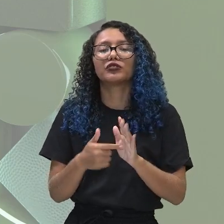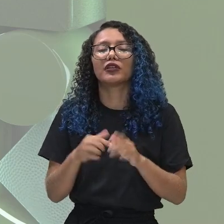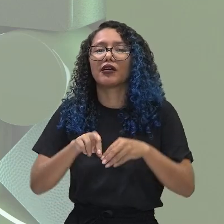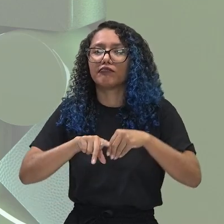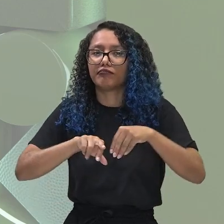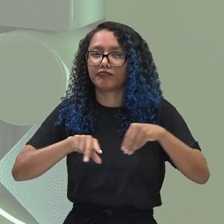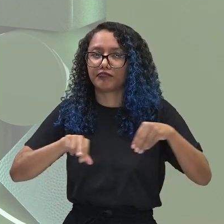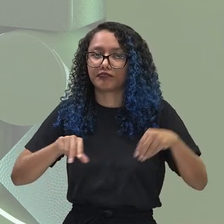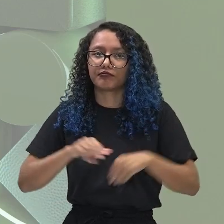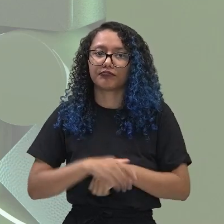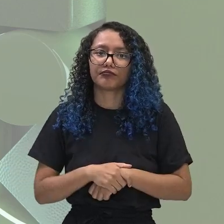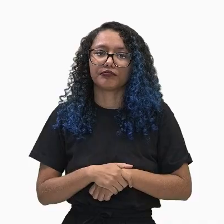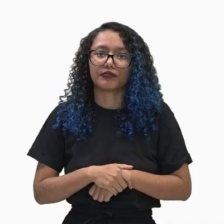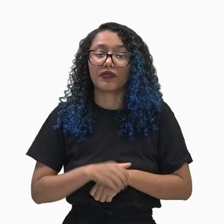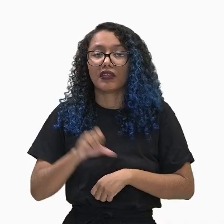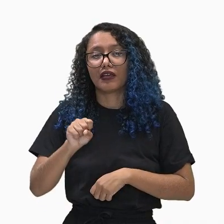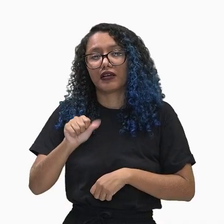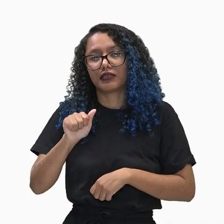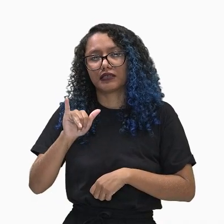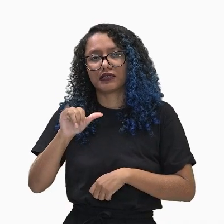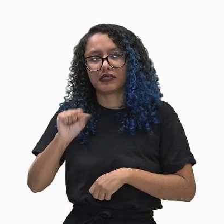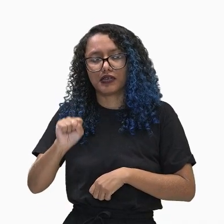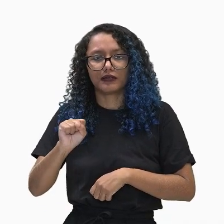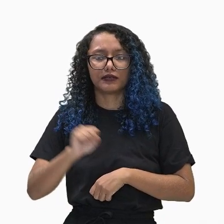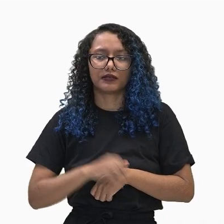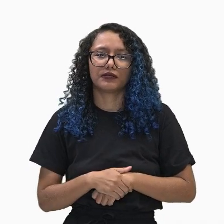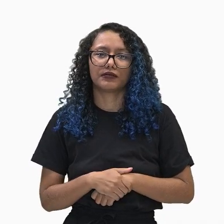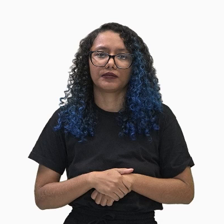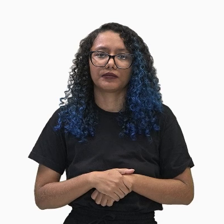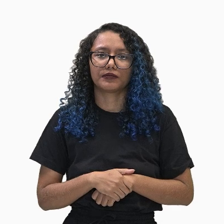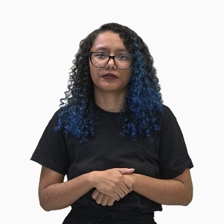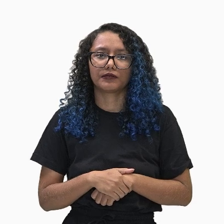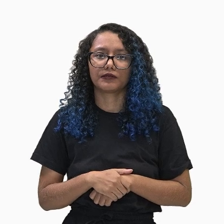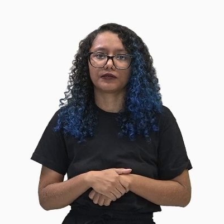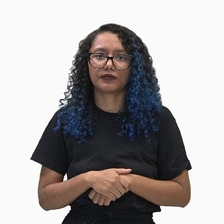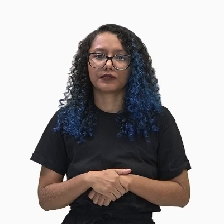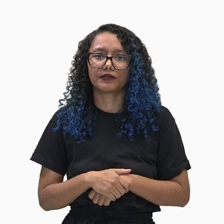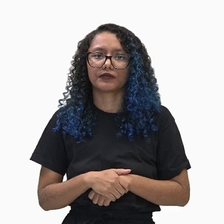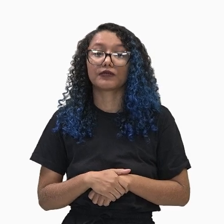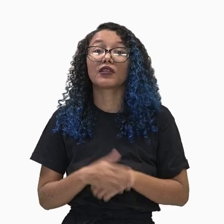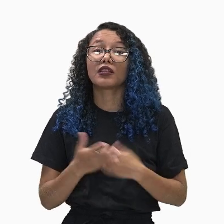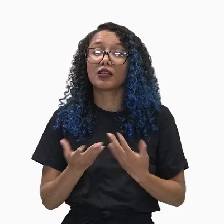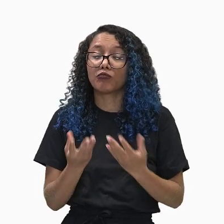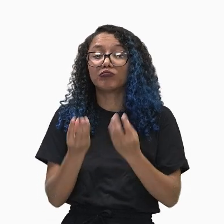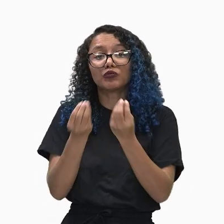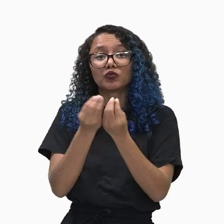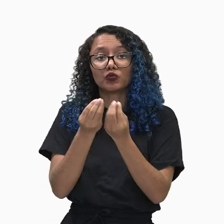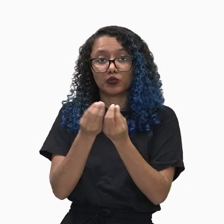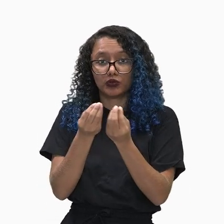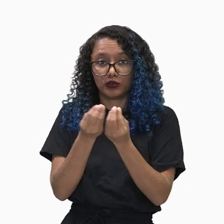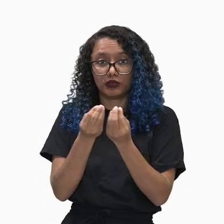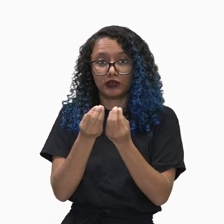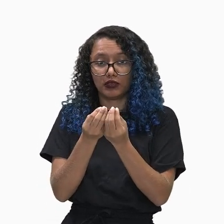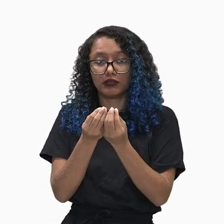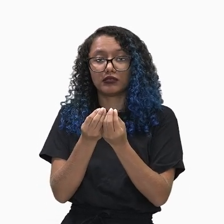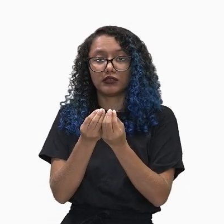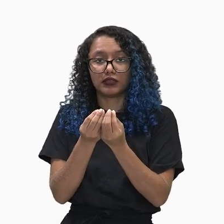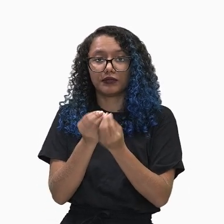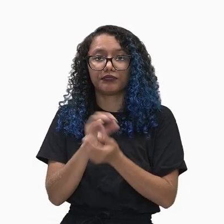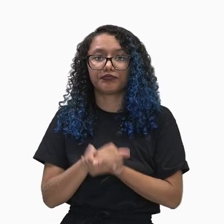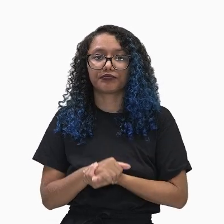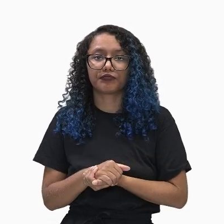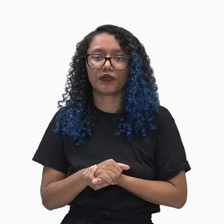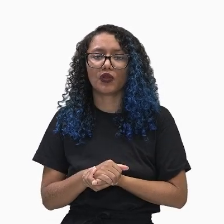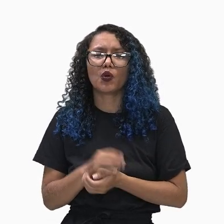sais. Os sais são compostos produzidos a partir da reação que